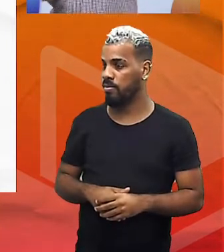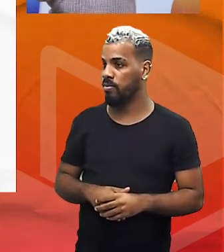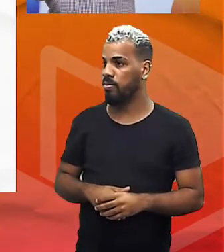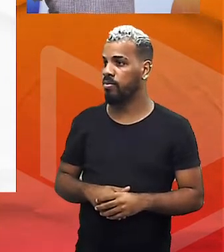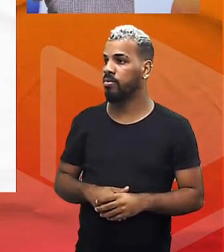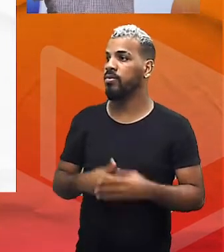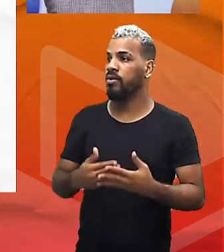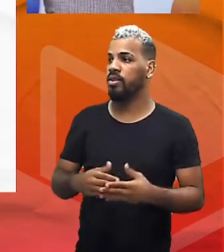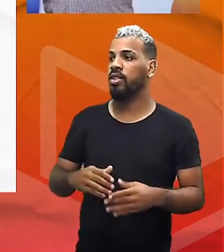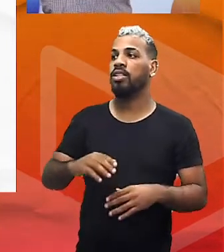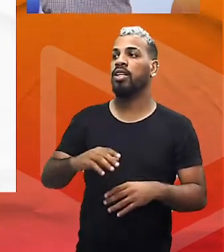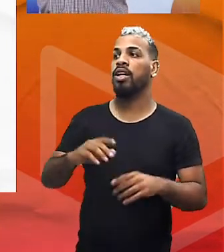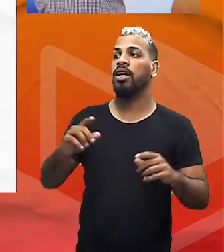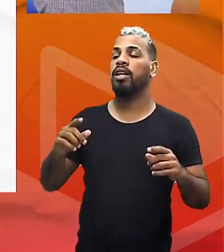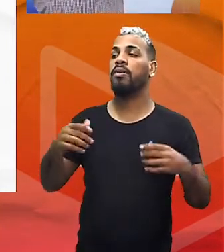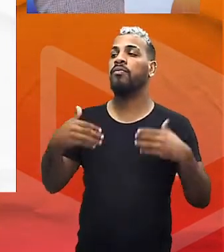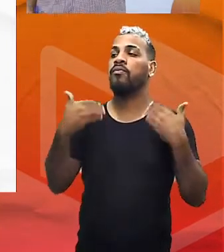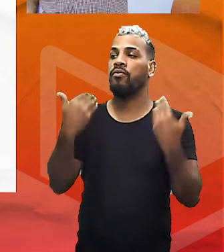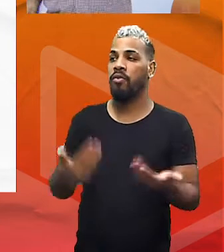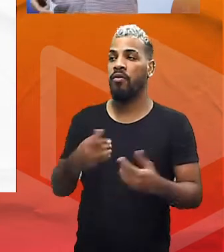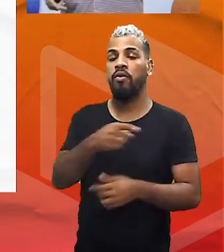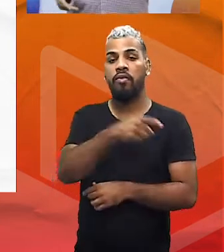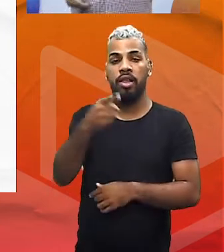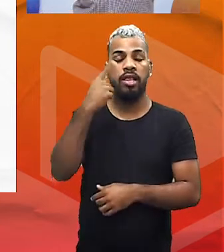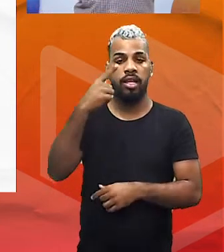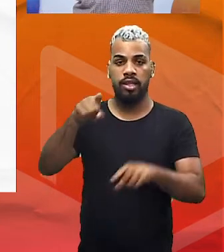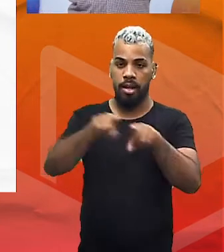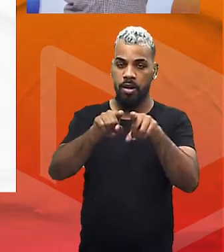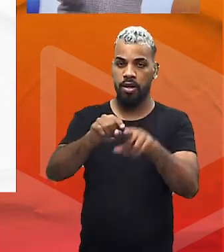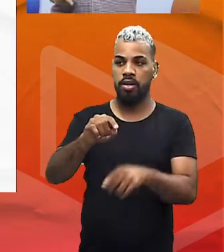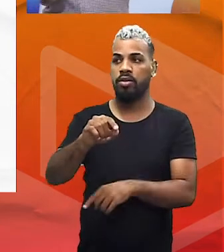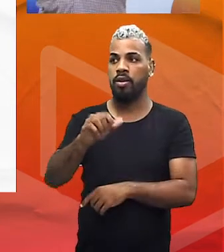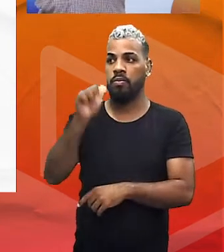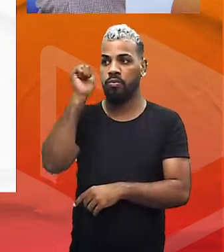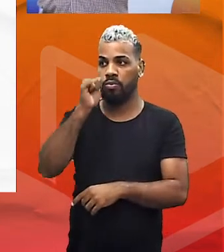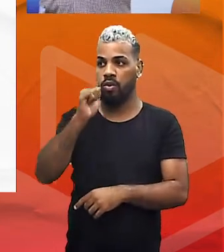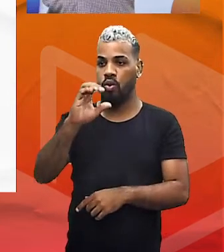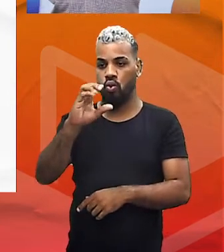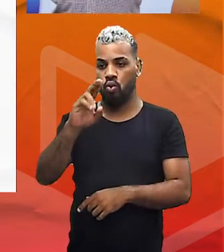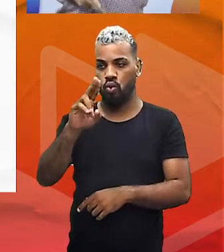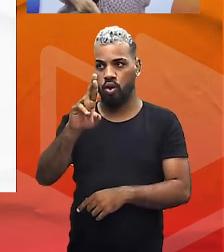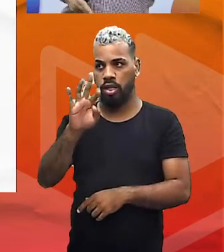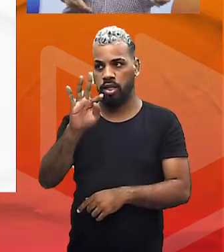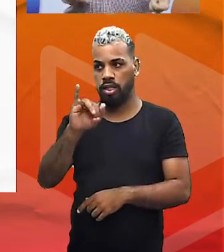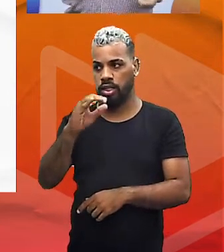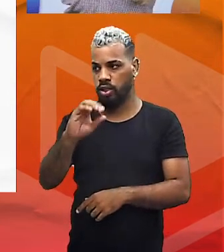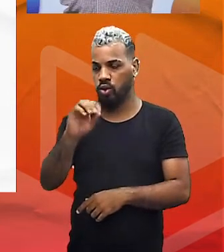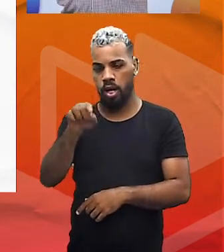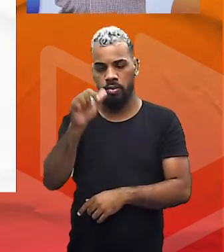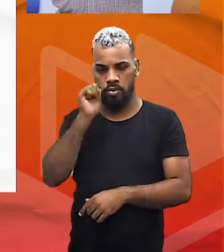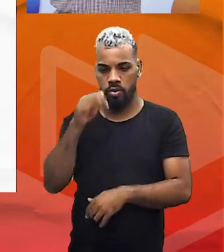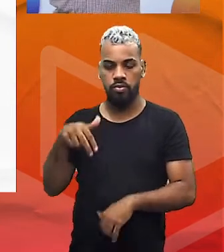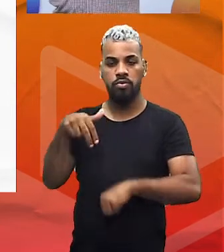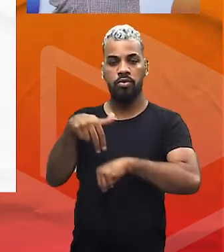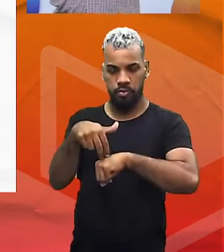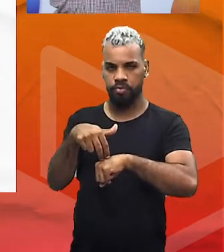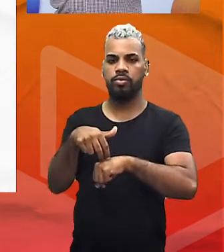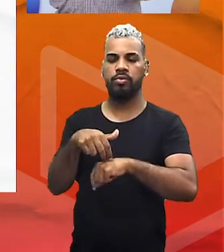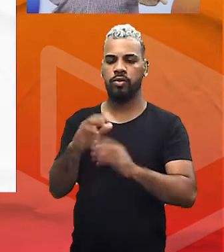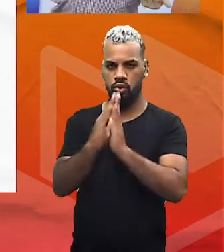o enredo todo. Então você vai ver o Curtiço também, a mulher dominando e a mulher sendo protagonista. O Curtiço,